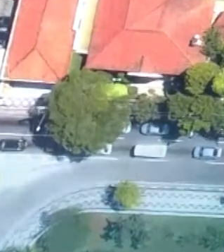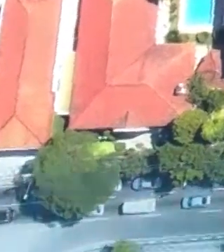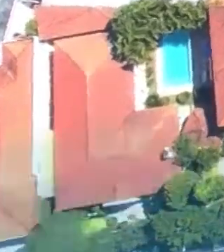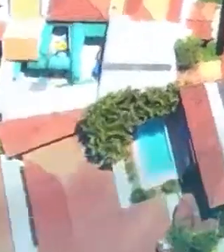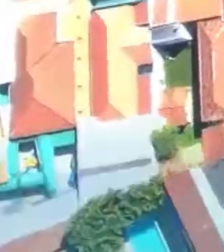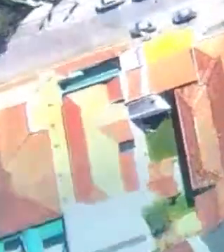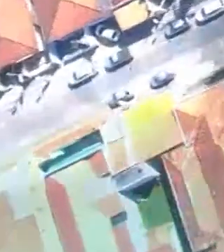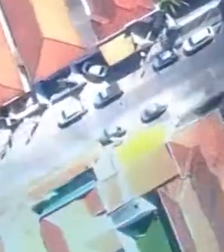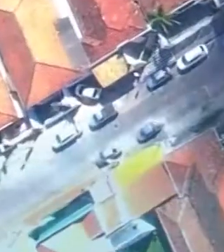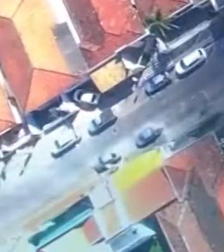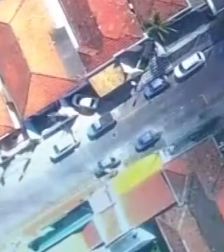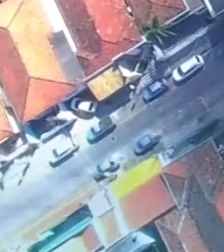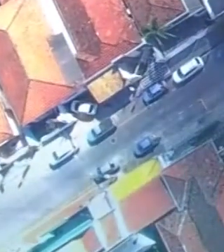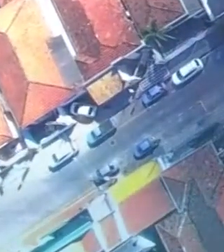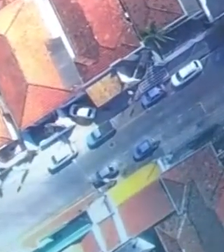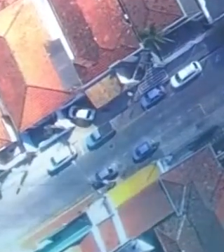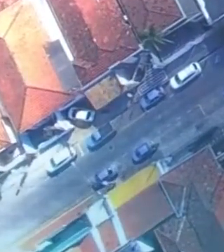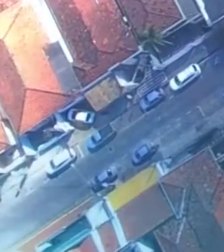E